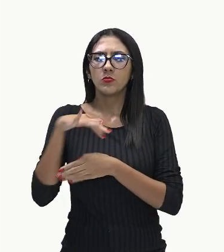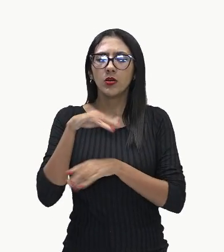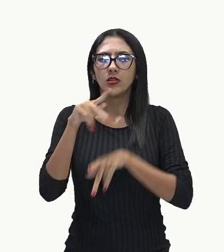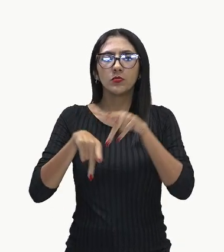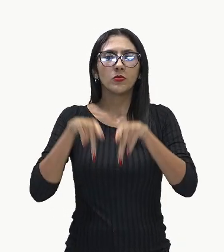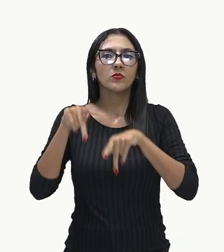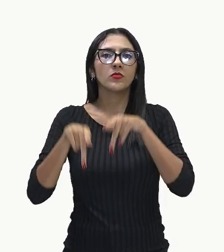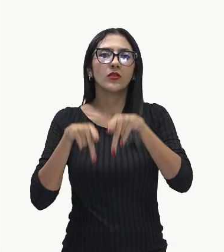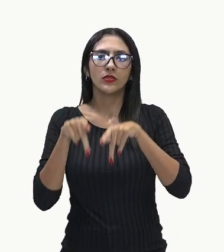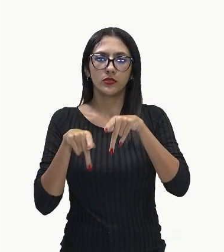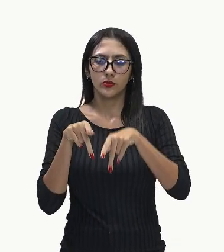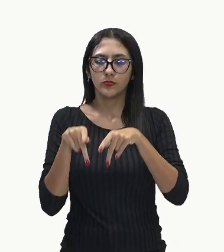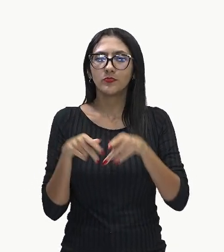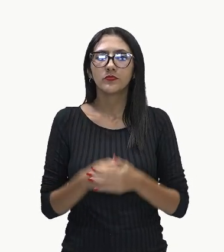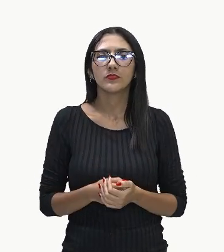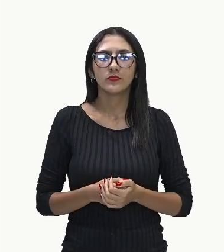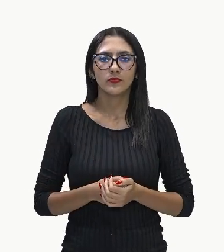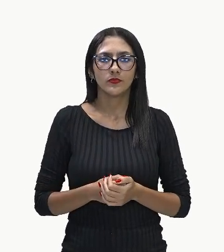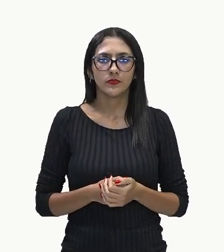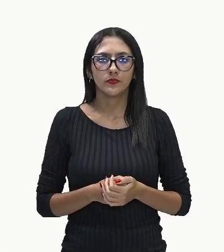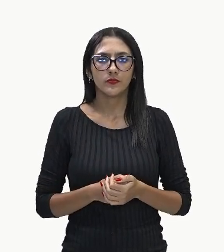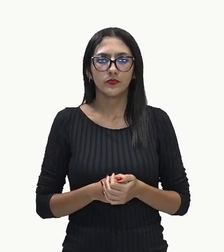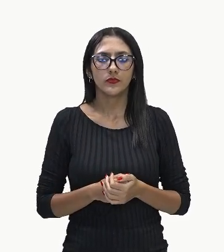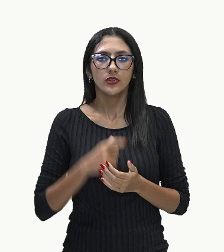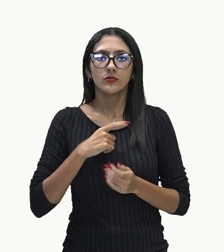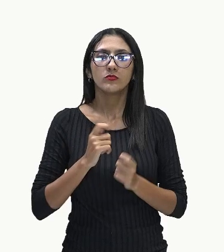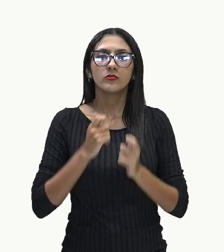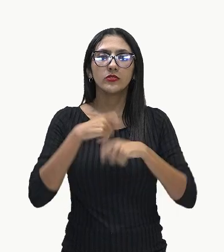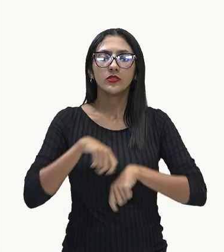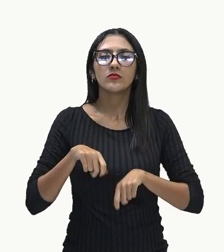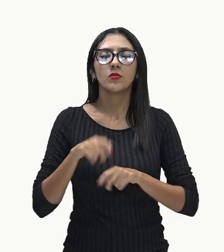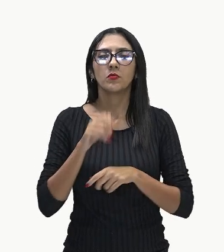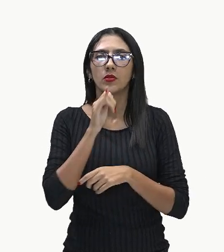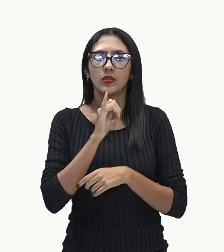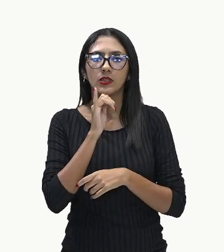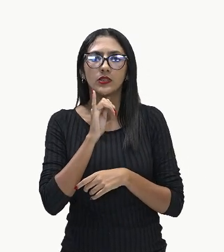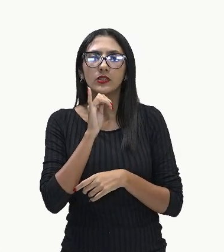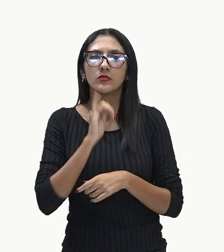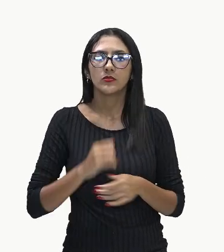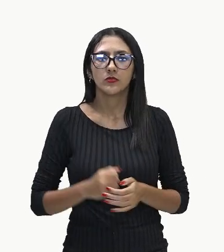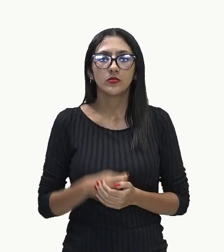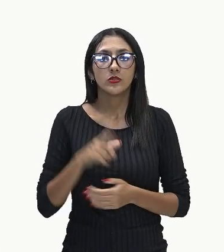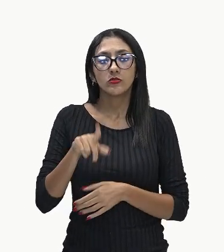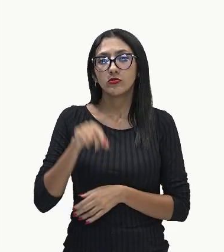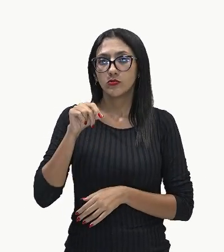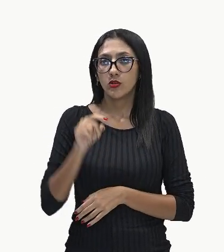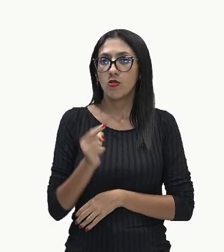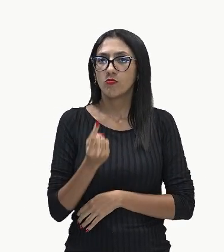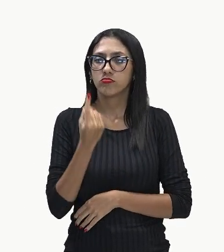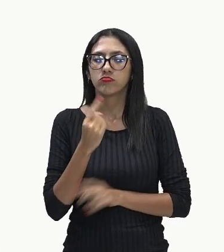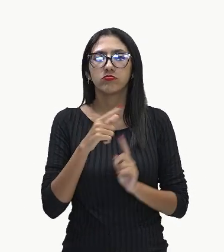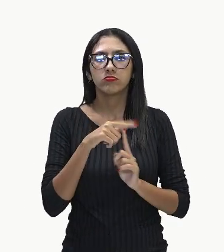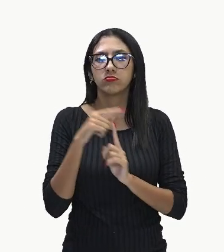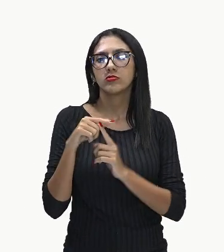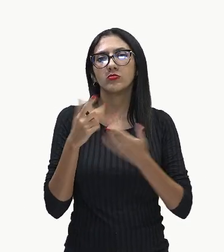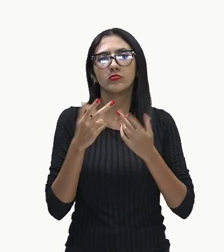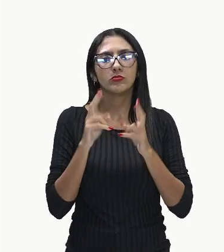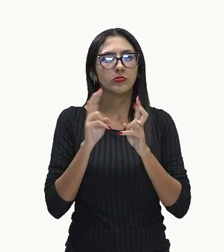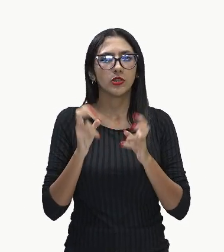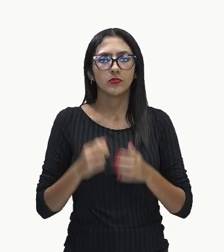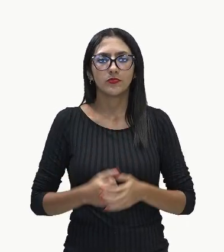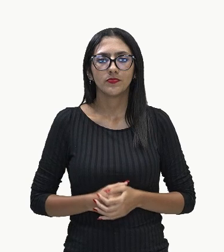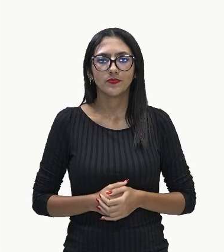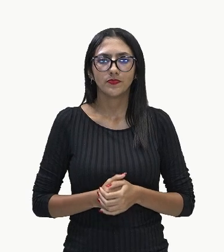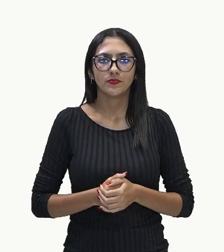de maneira que se possa garantir o acaso na escolha. Tá bom? Então,